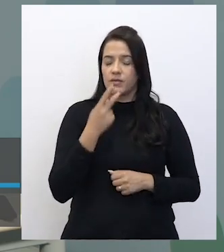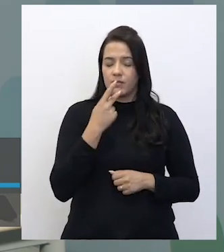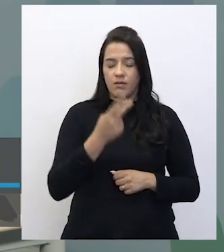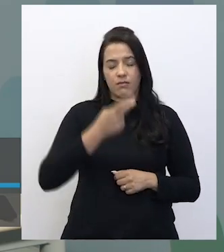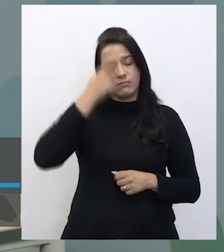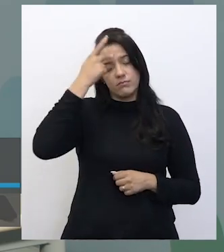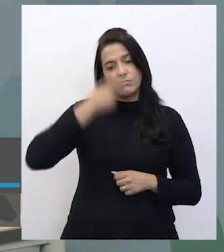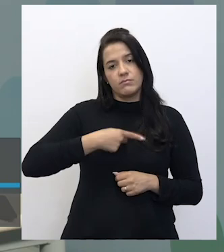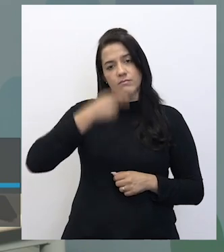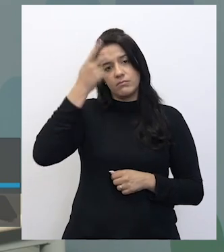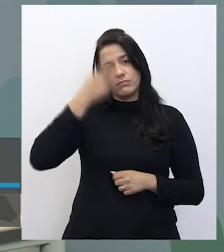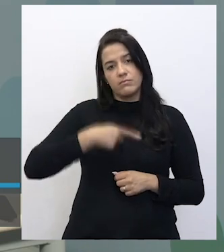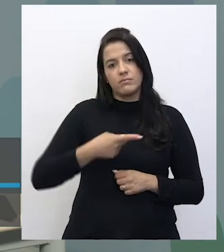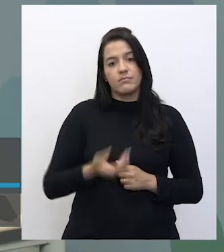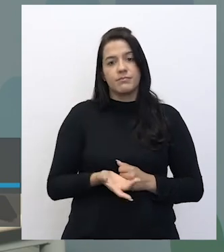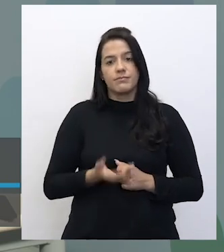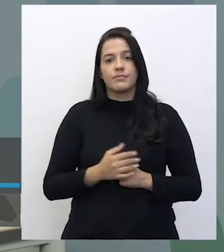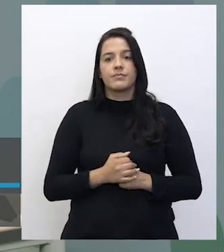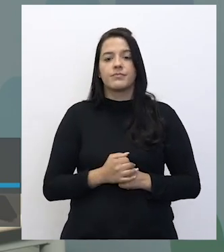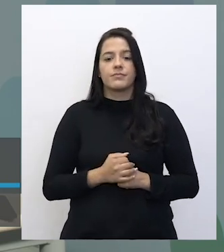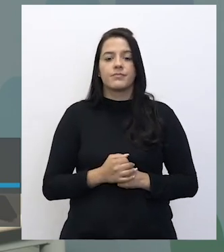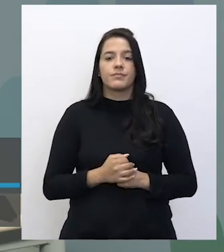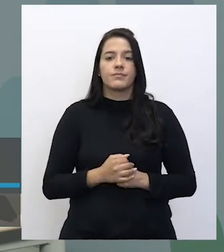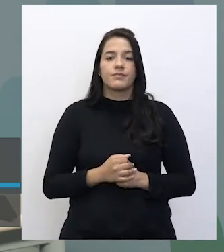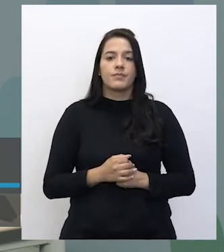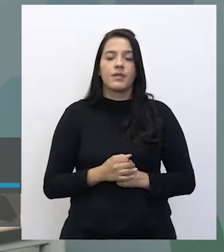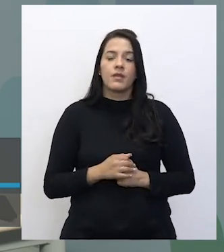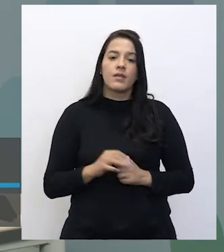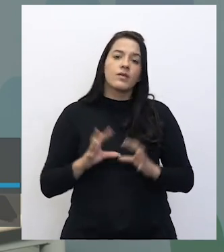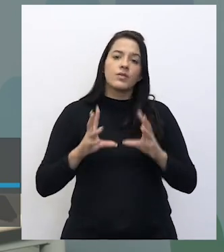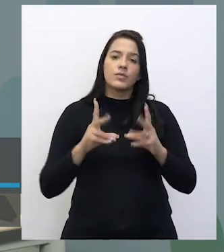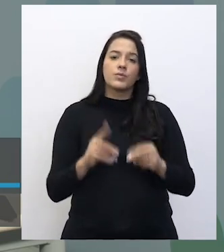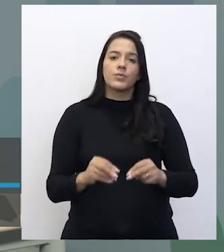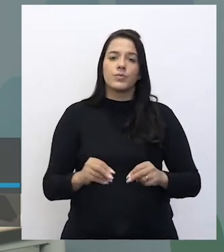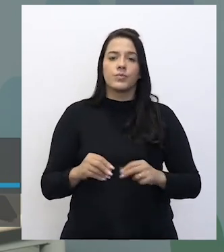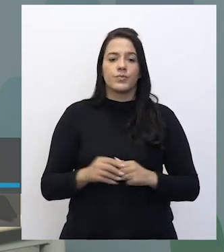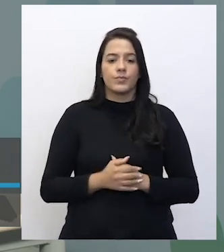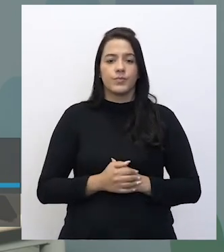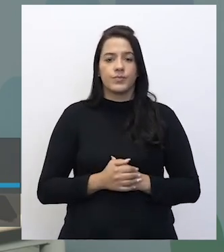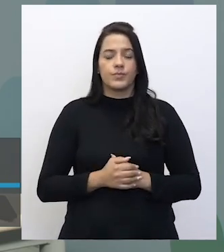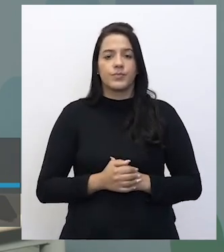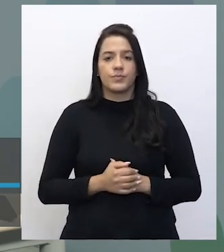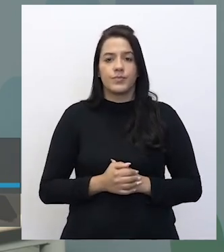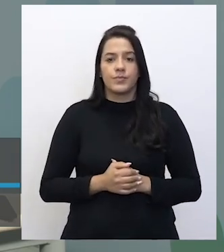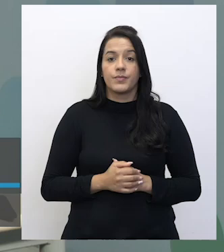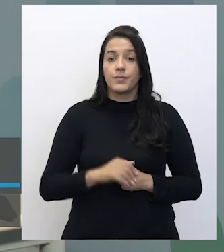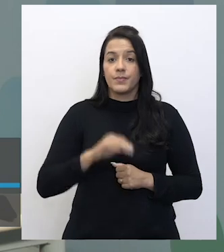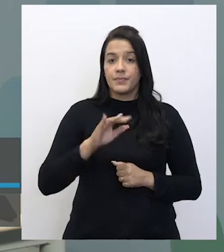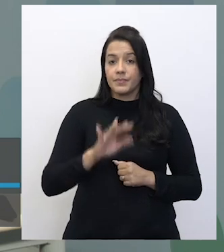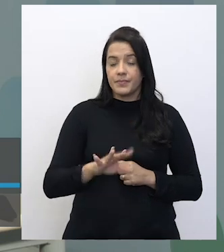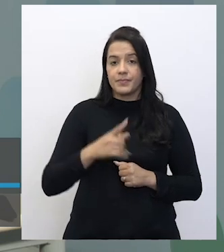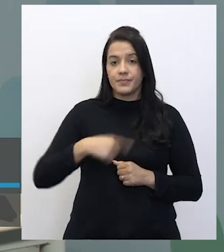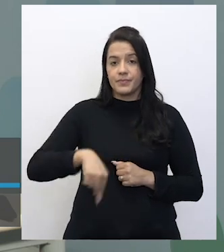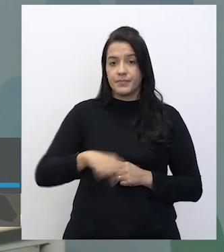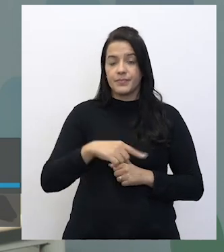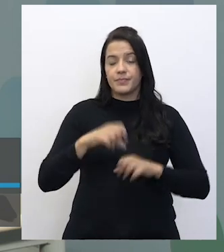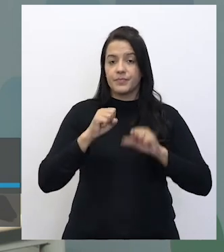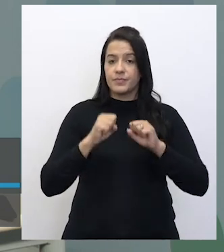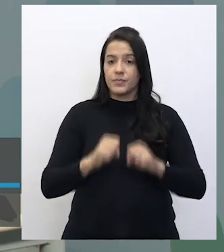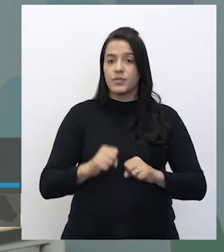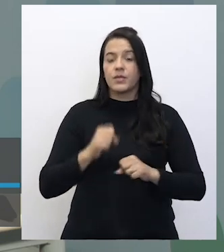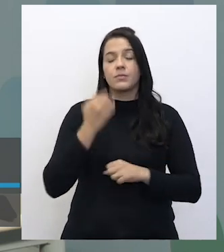da filosofia entendida enquanto atividade, enquanto exercício. Mas nós podemos também entender